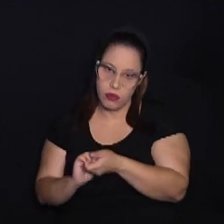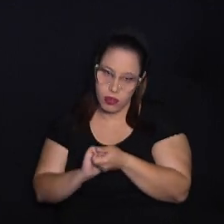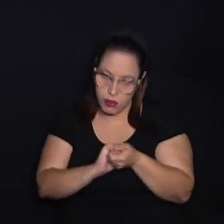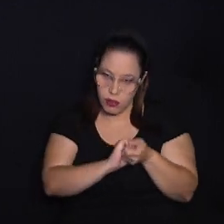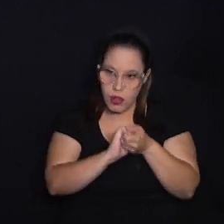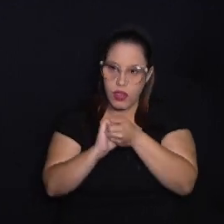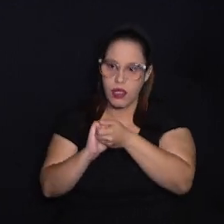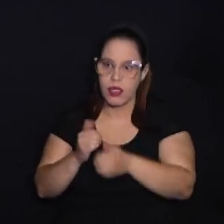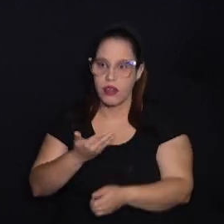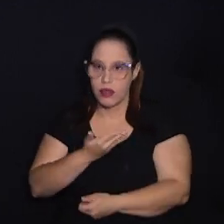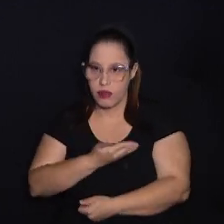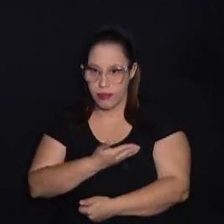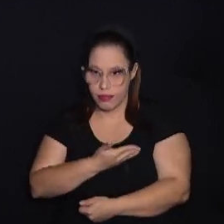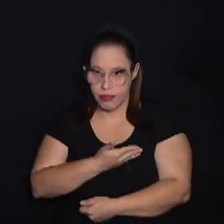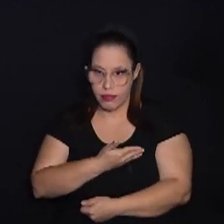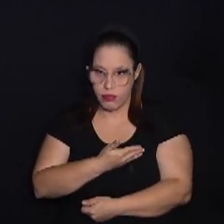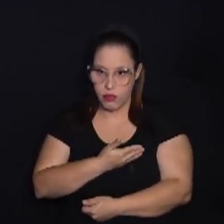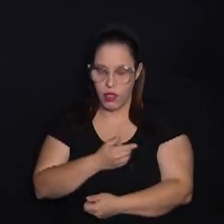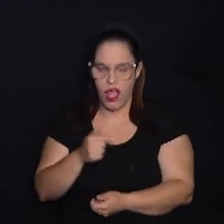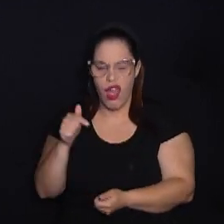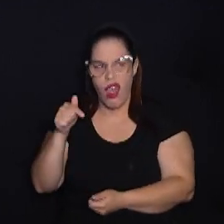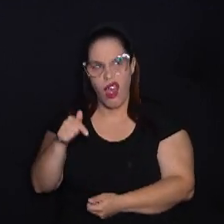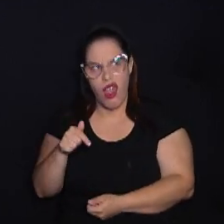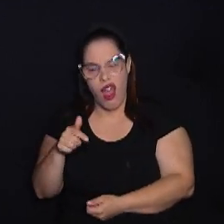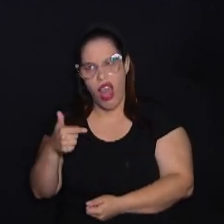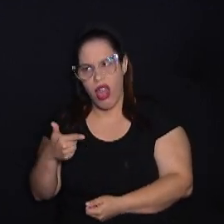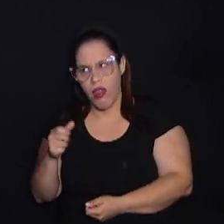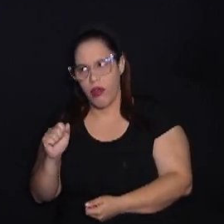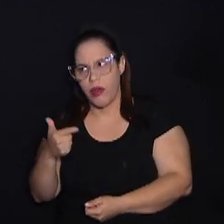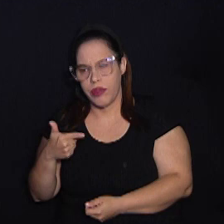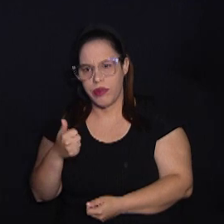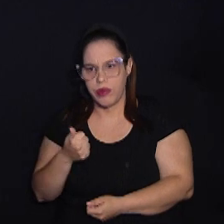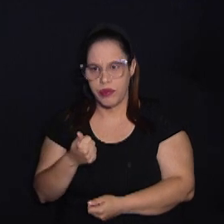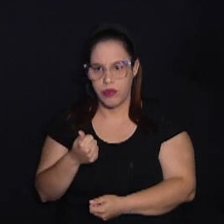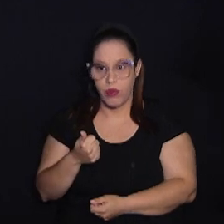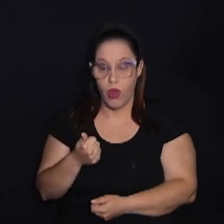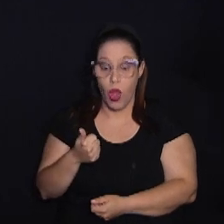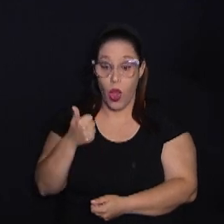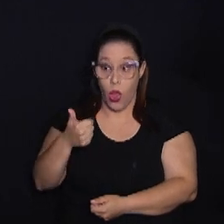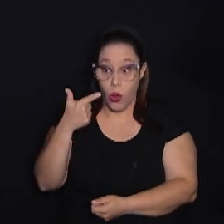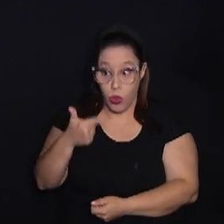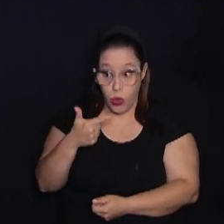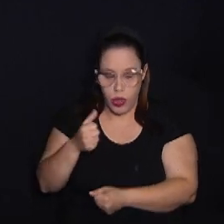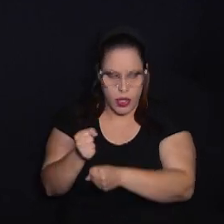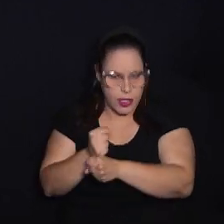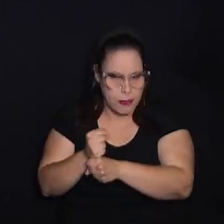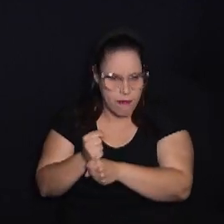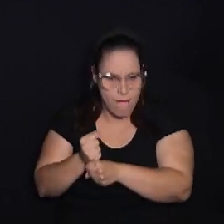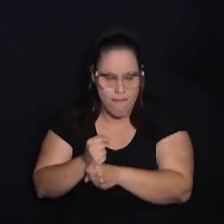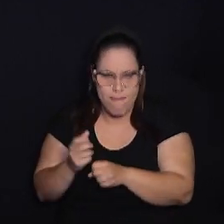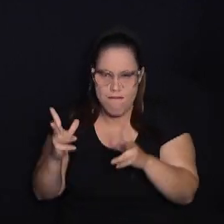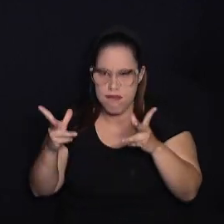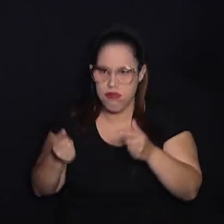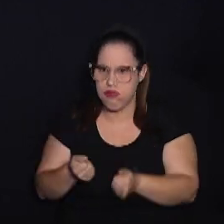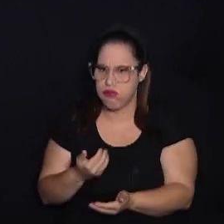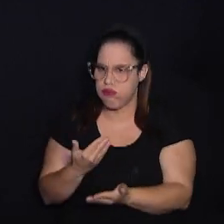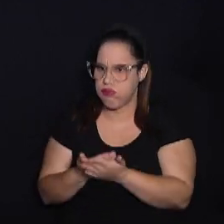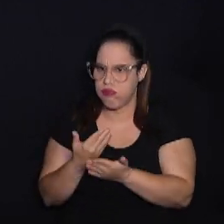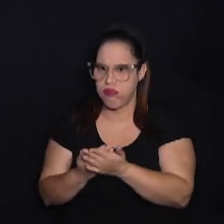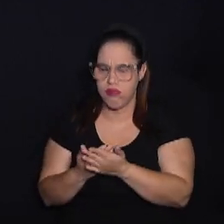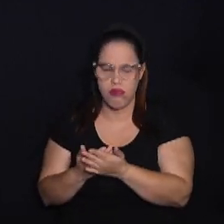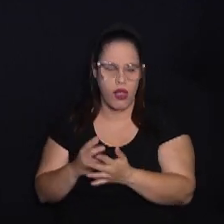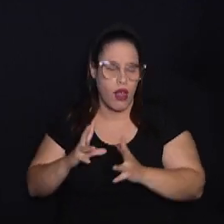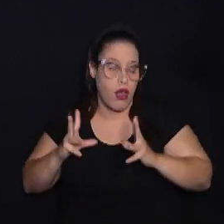colega. Fiquei até 2021. Foram 12 anos de muito estudo e grandes amizades